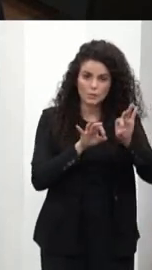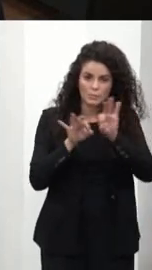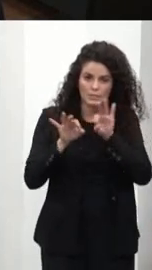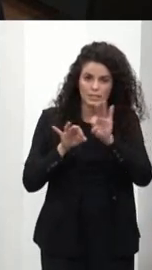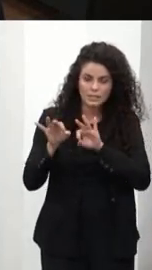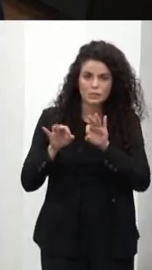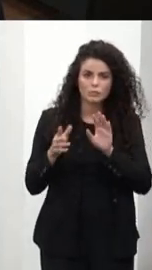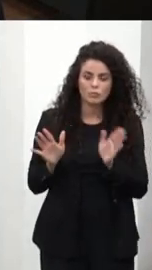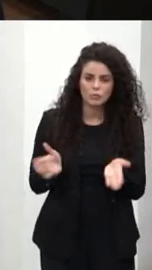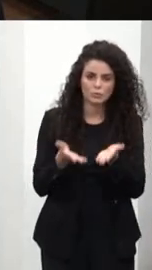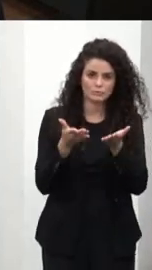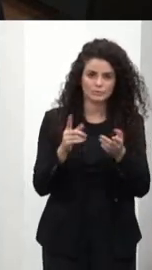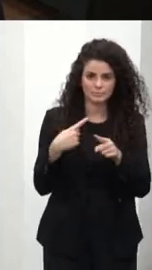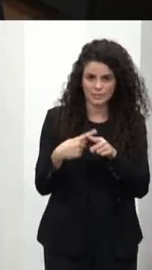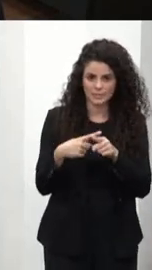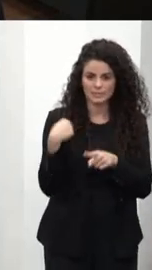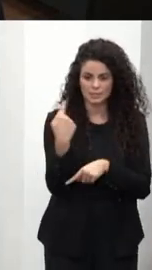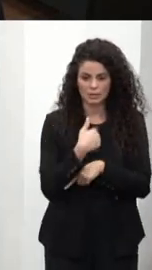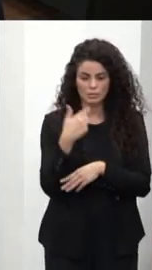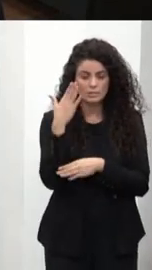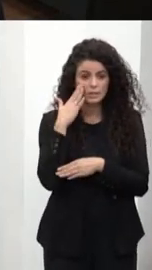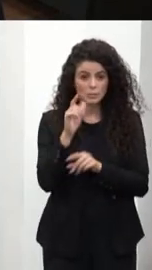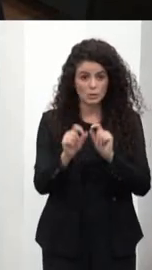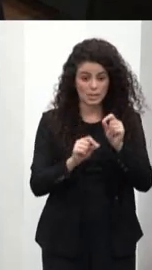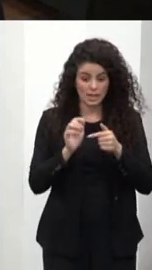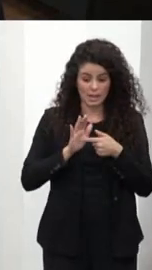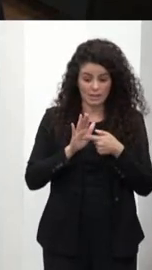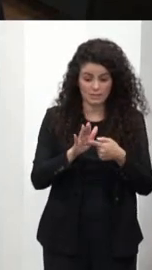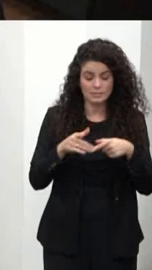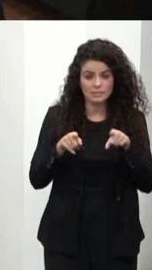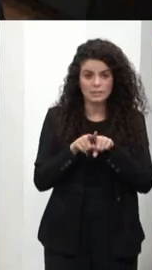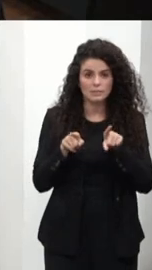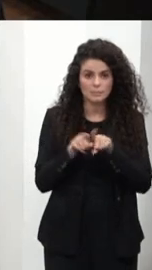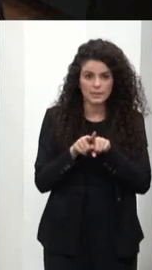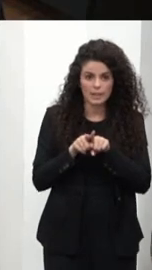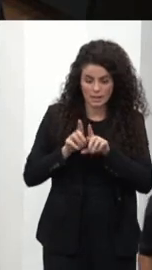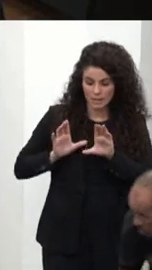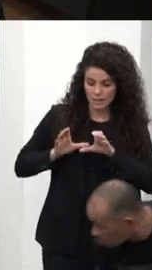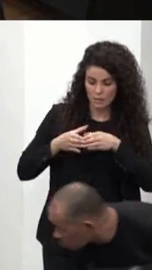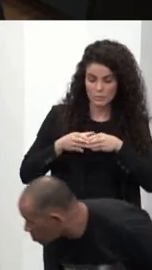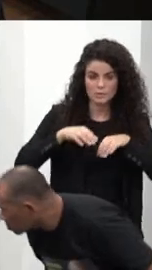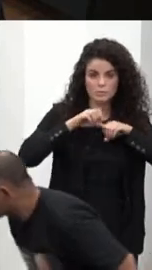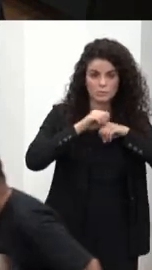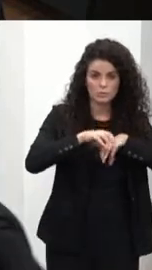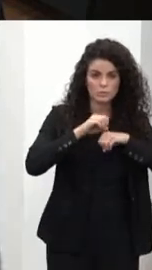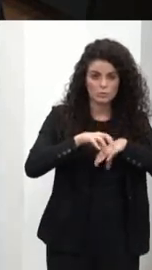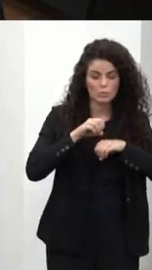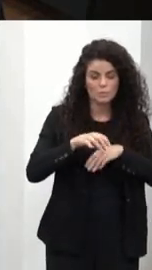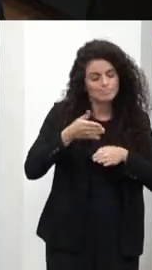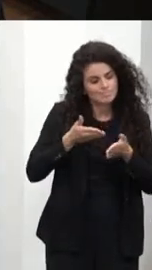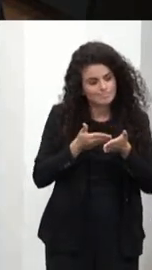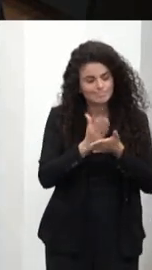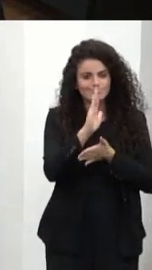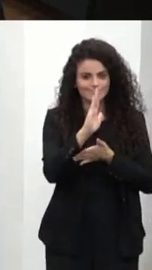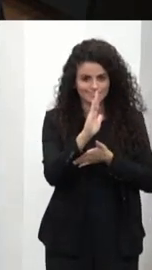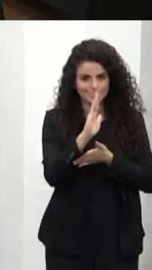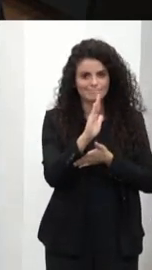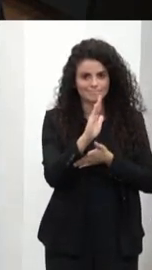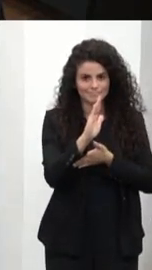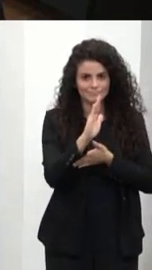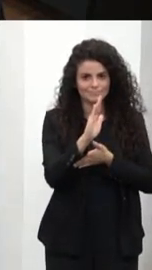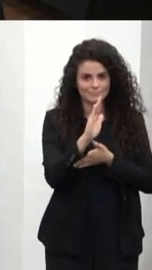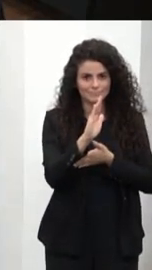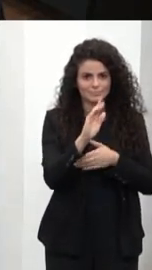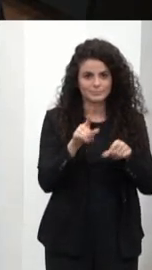municípios Então nós vamos apresentar amanhã também na comissão de educação para aprovar e aprovando